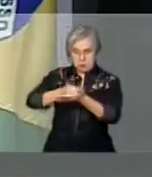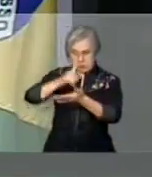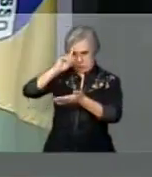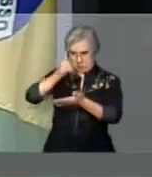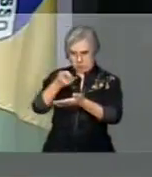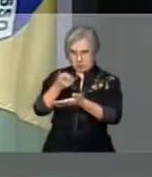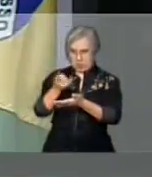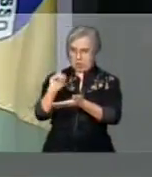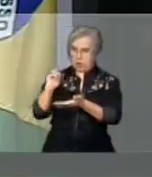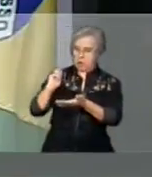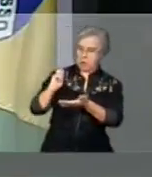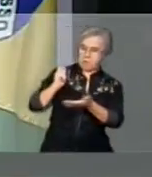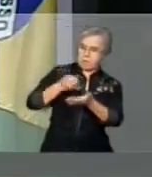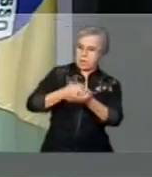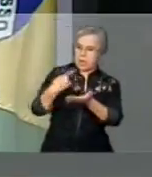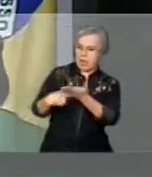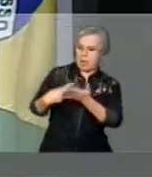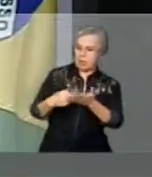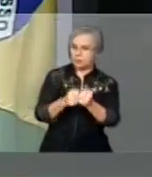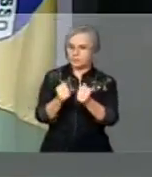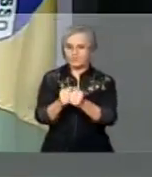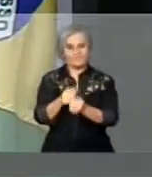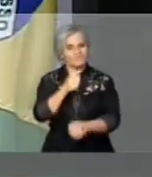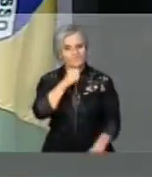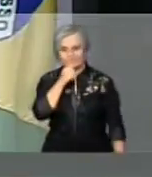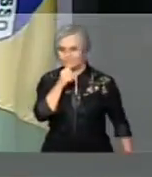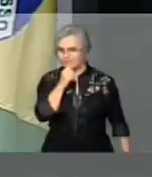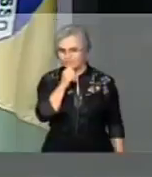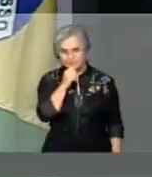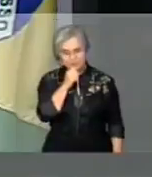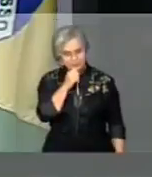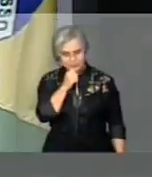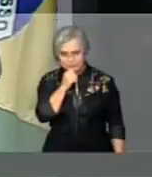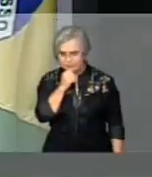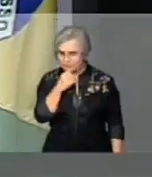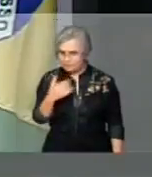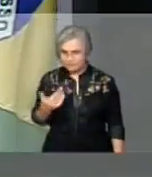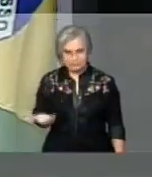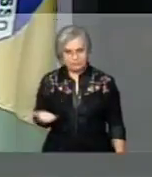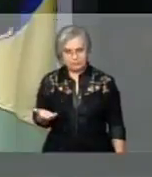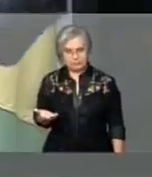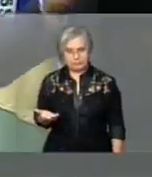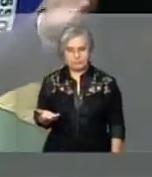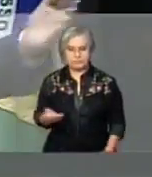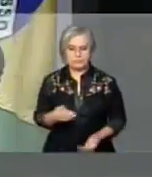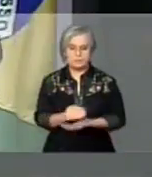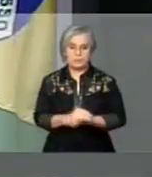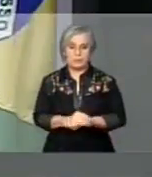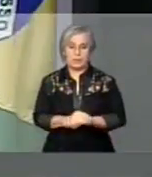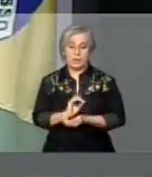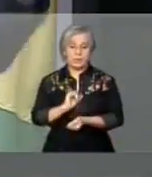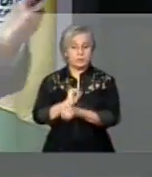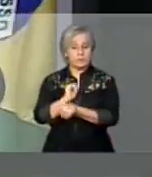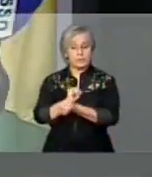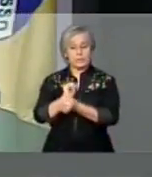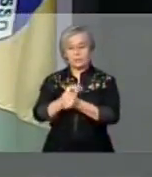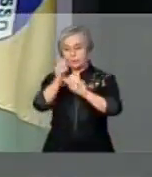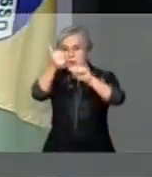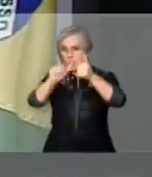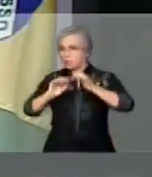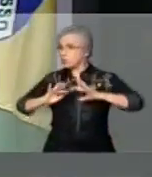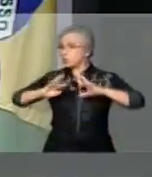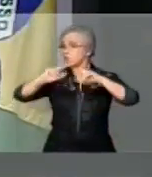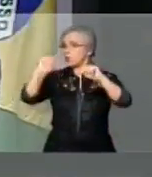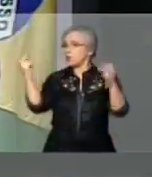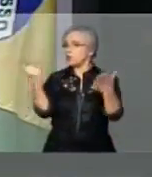desses contratos, desses acordos, dessa compensação mínima inicial, até que se possa ter uma avaliação global, sistêmica, de